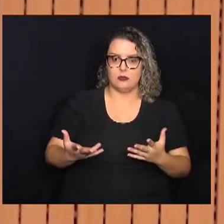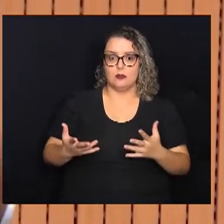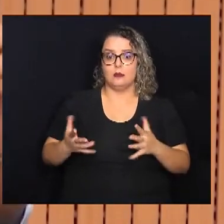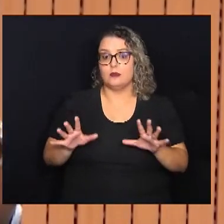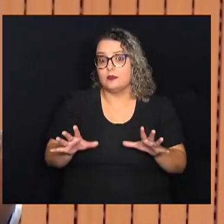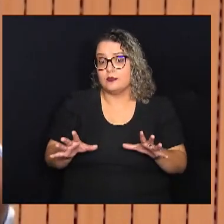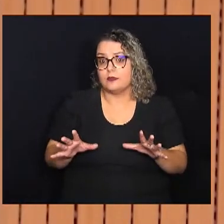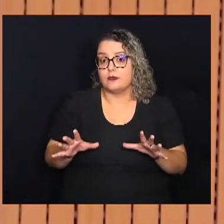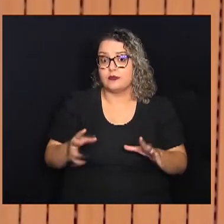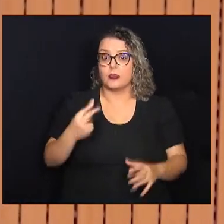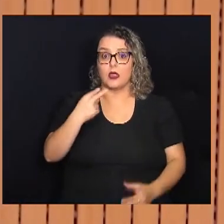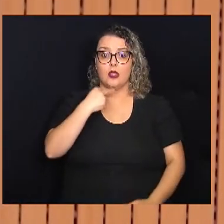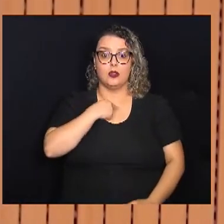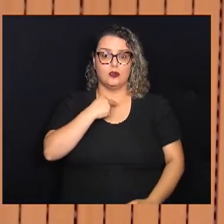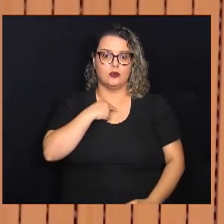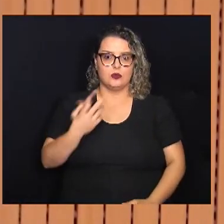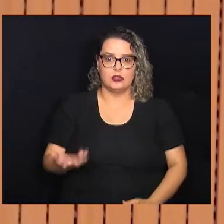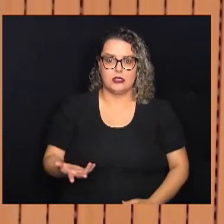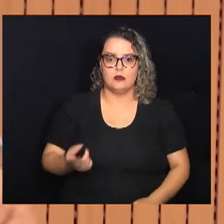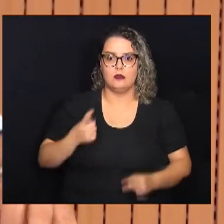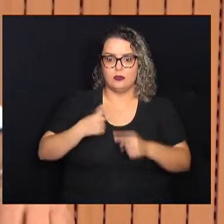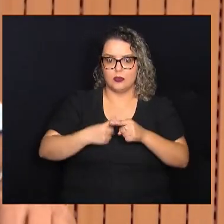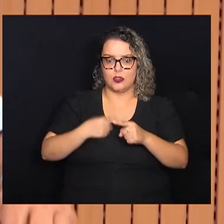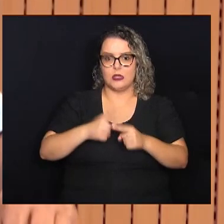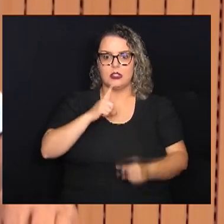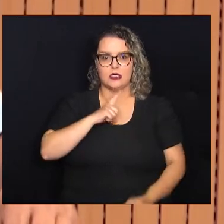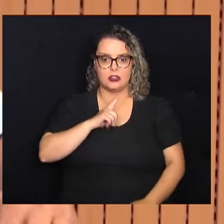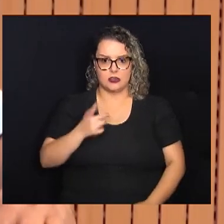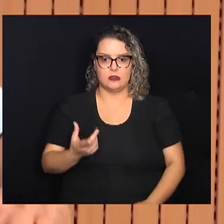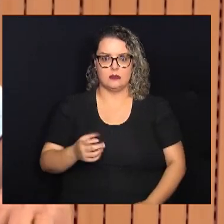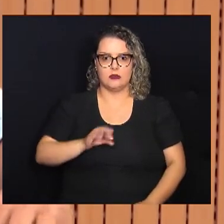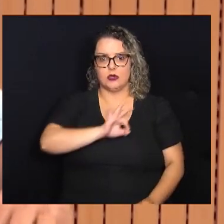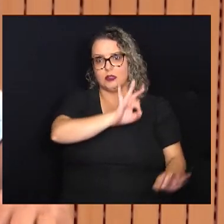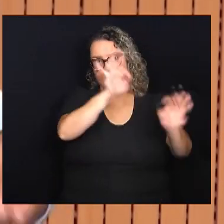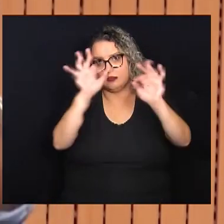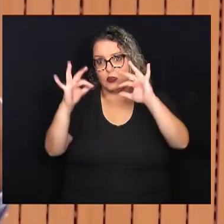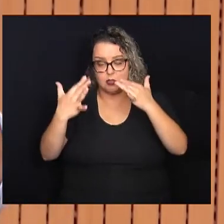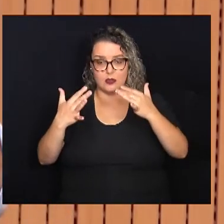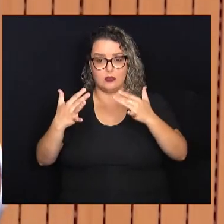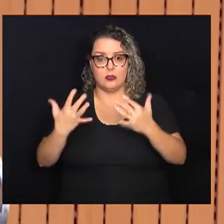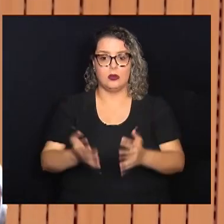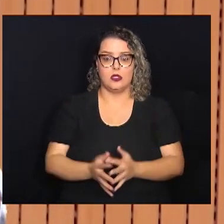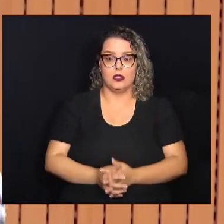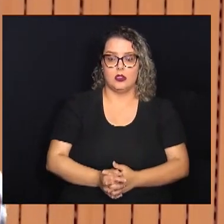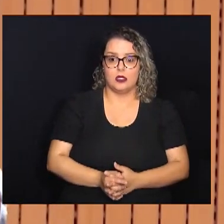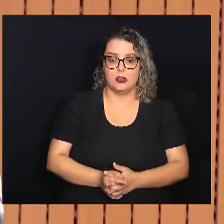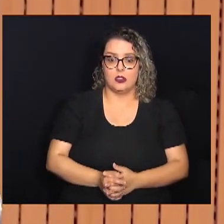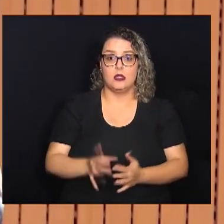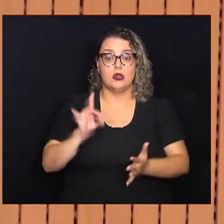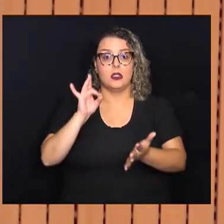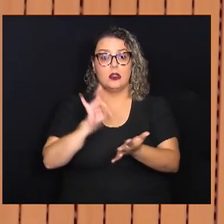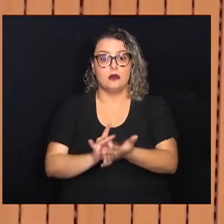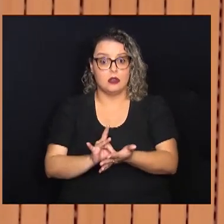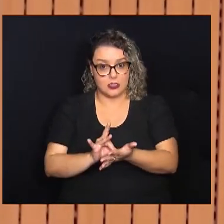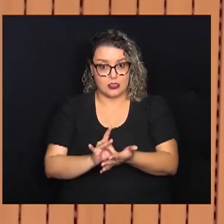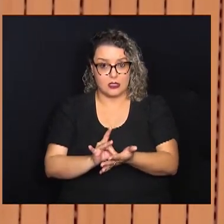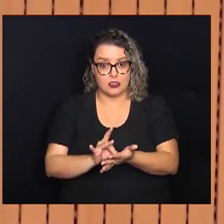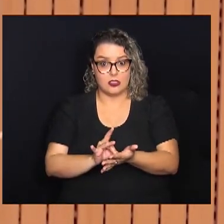ideias e exemplos de outros municípios que atualizaram a legislação sobre o tema. Cirilo falou da importância